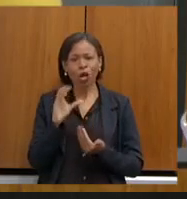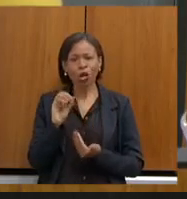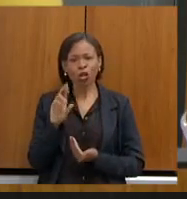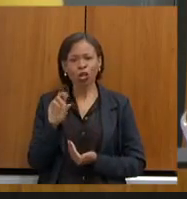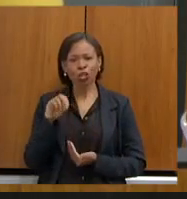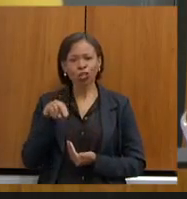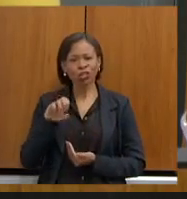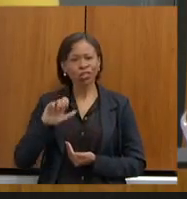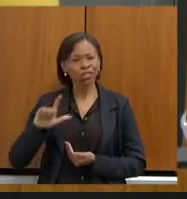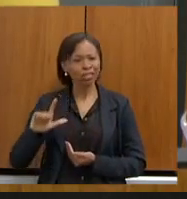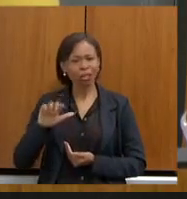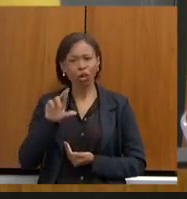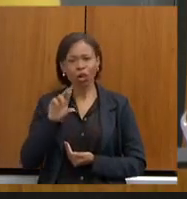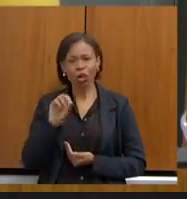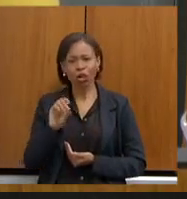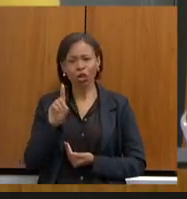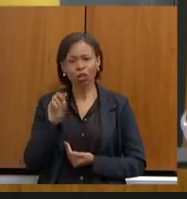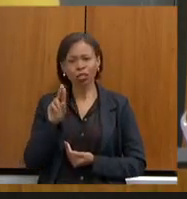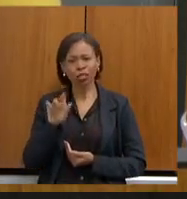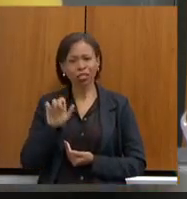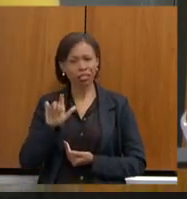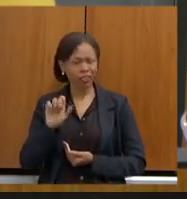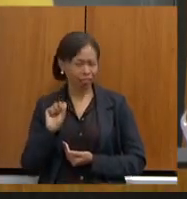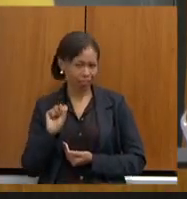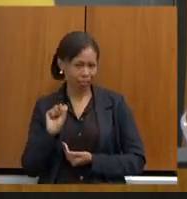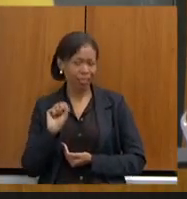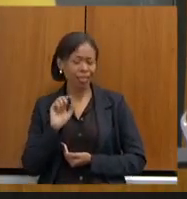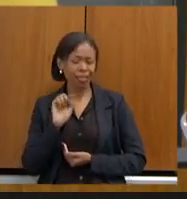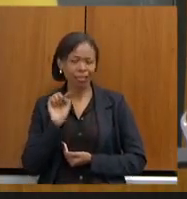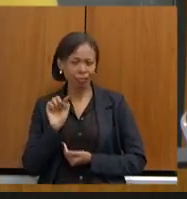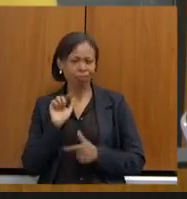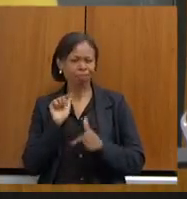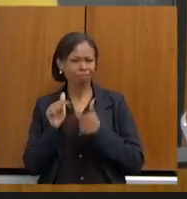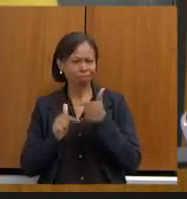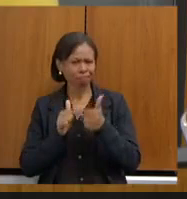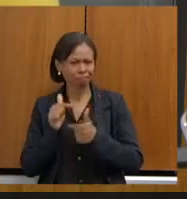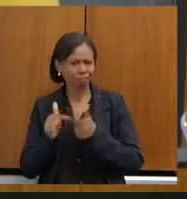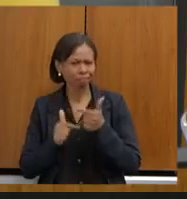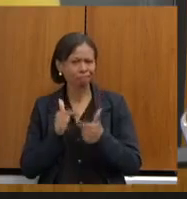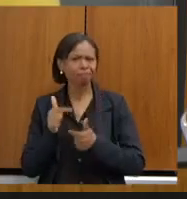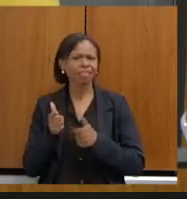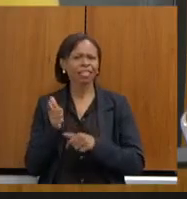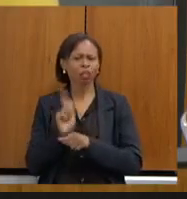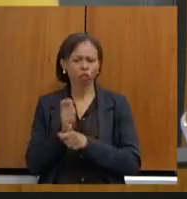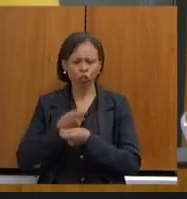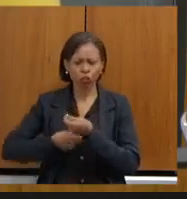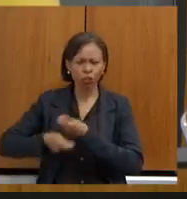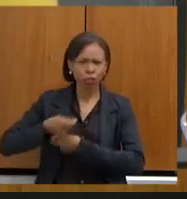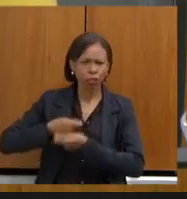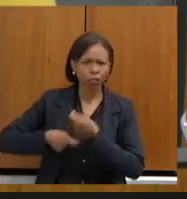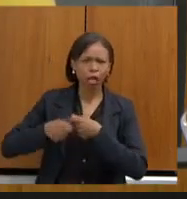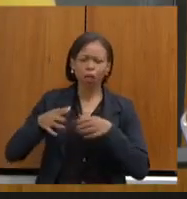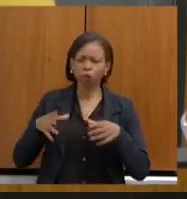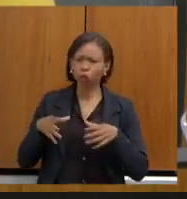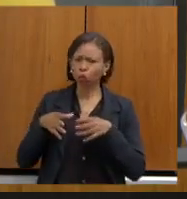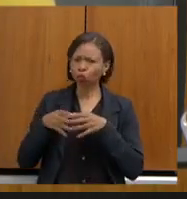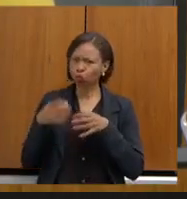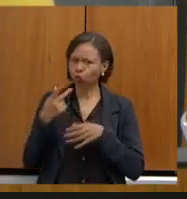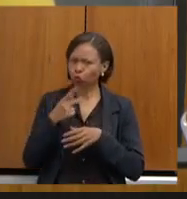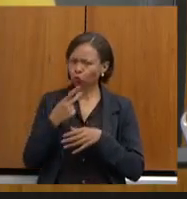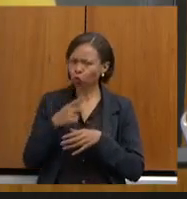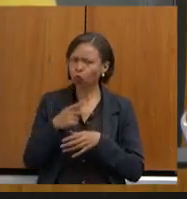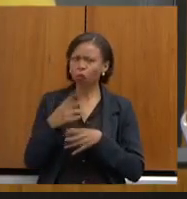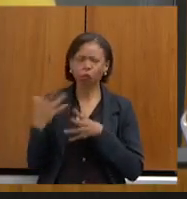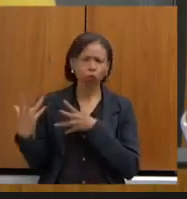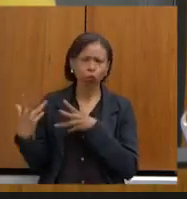brilhante trabalho pela condução pela gestão o EA toda sua equipe os que estão aqui presentes levem aos